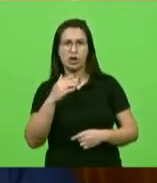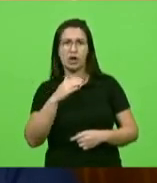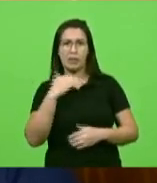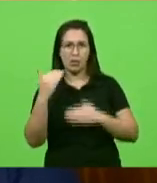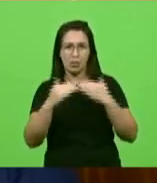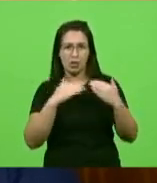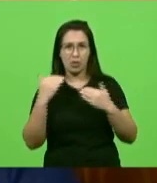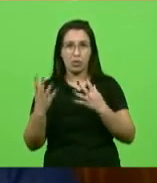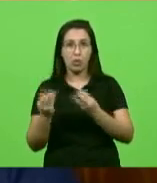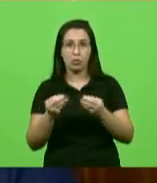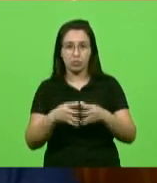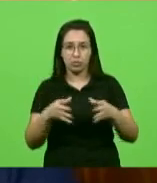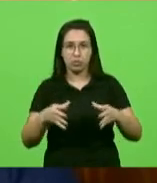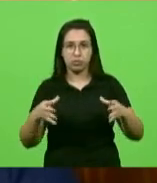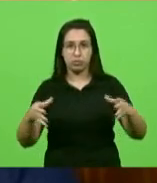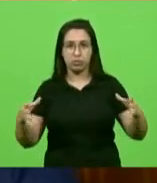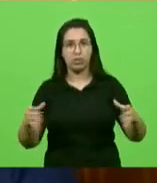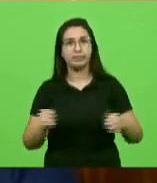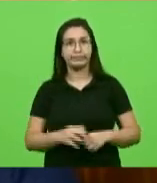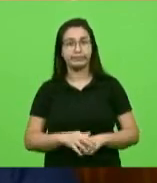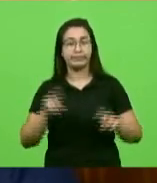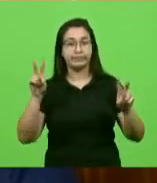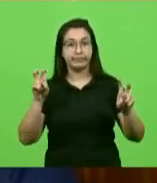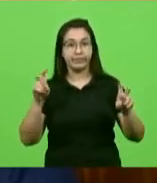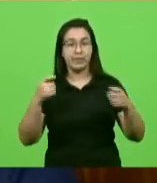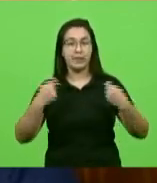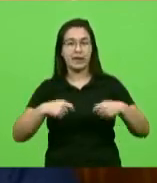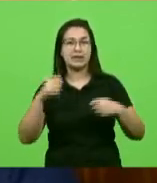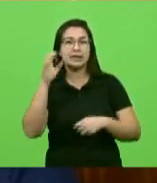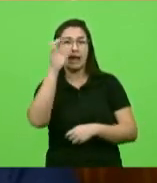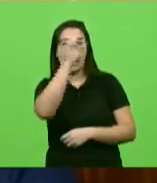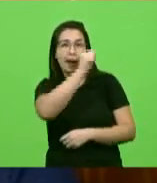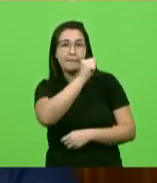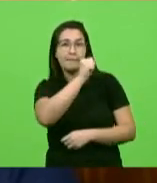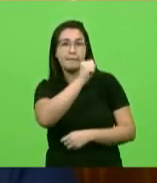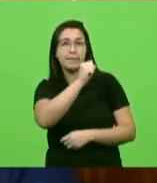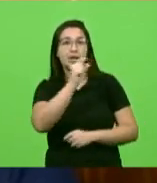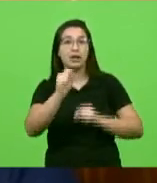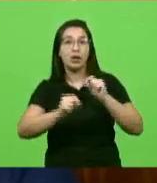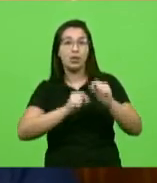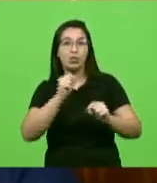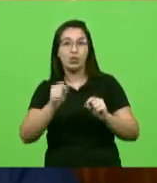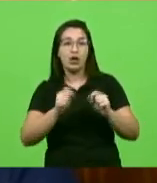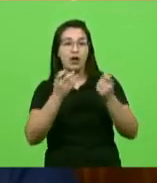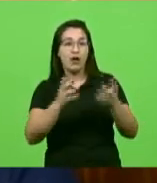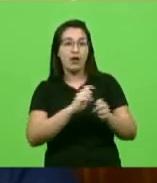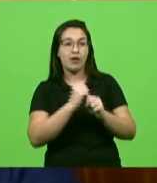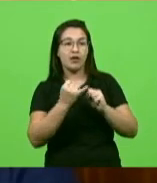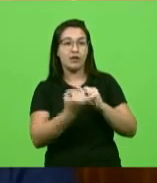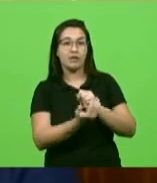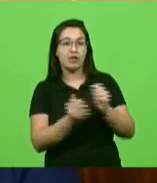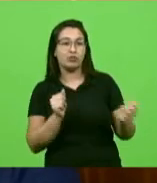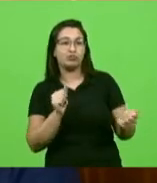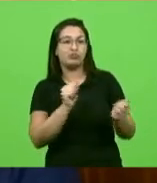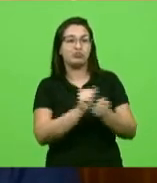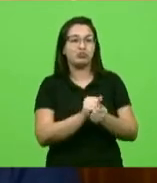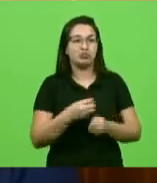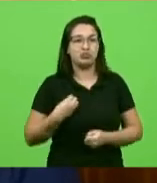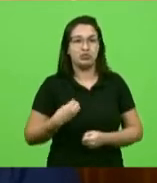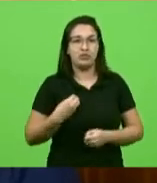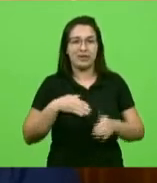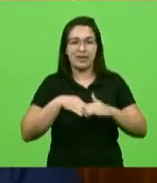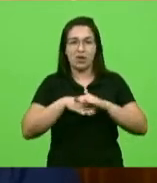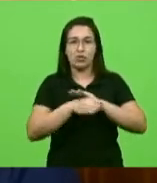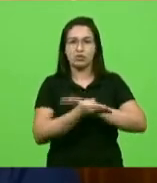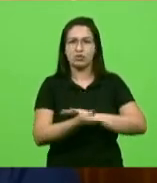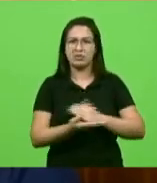Covid-19, abre aspas, temos que aprender a conviver com o vírus, fecha aspas. Peço